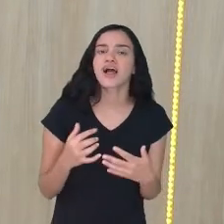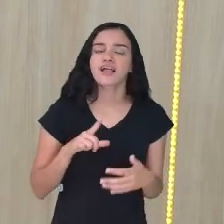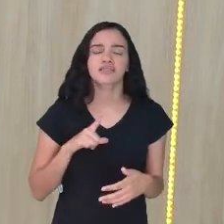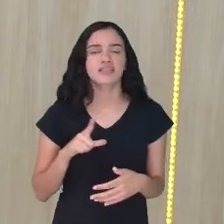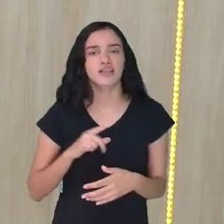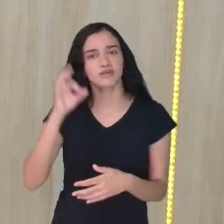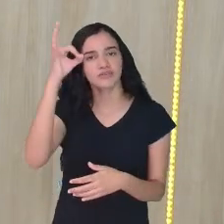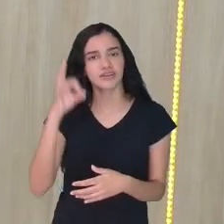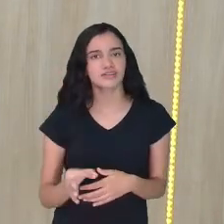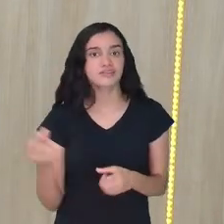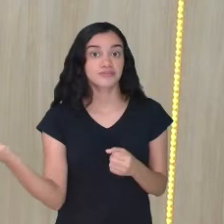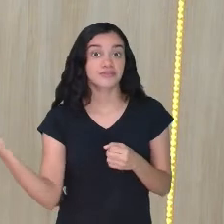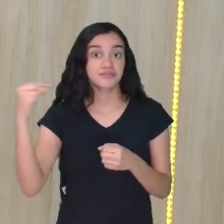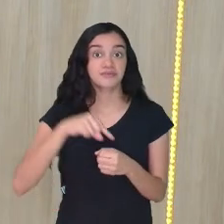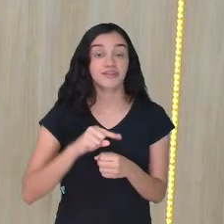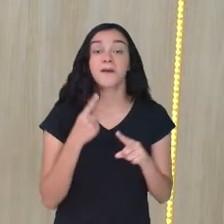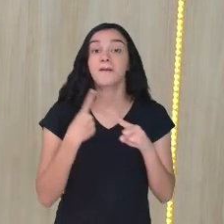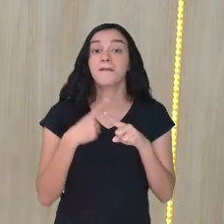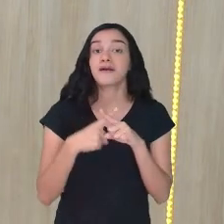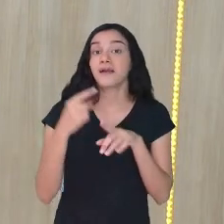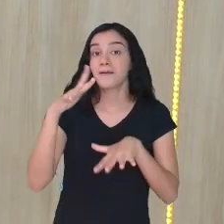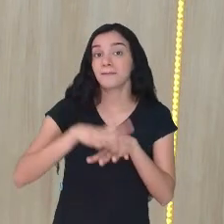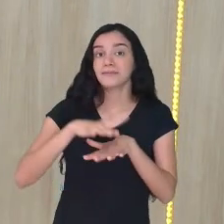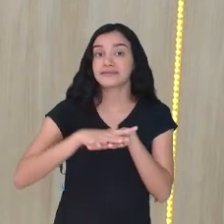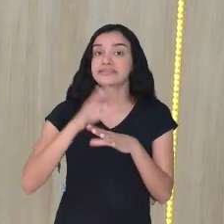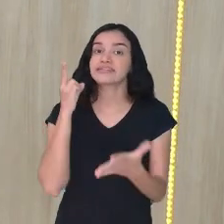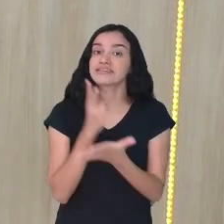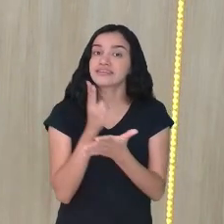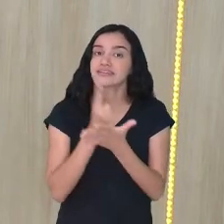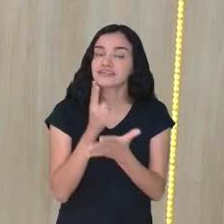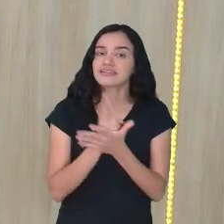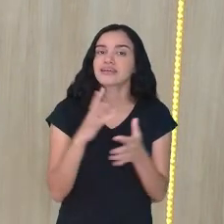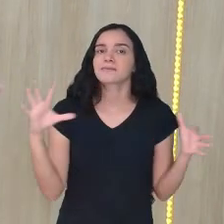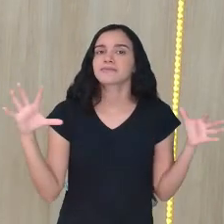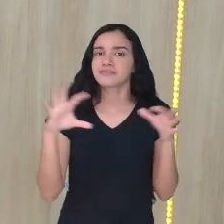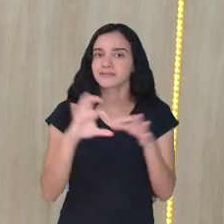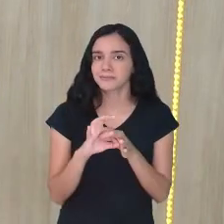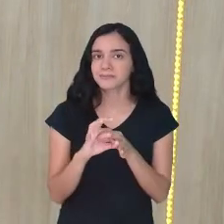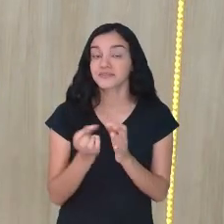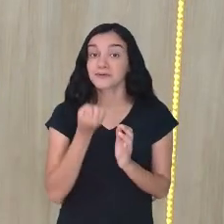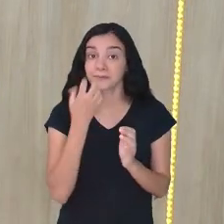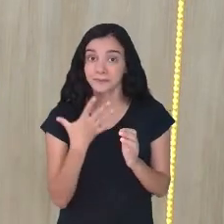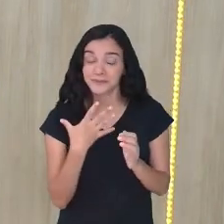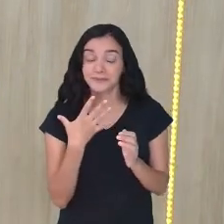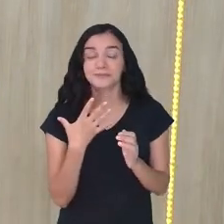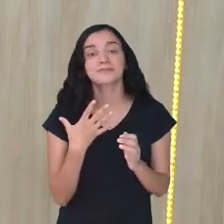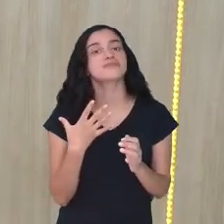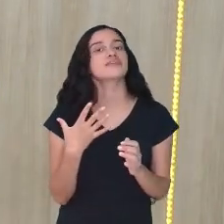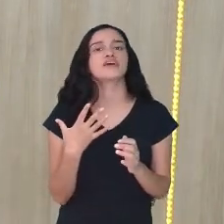certeza que ele vai retomar. Porque matemática é isso, está sempre interligado. Bom,